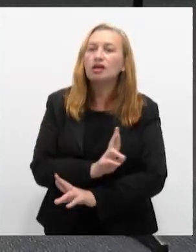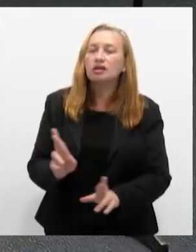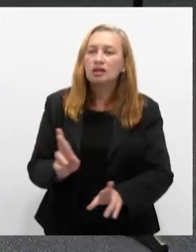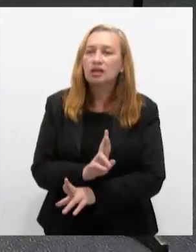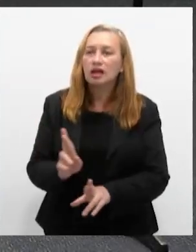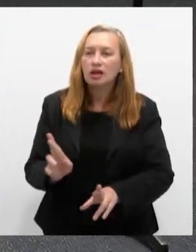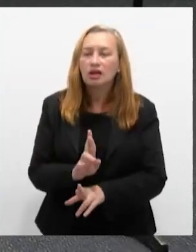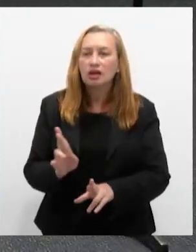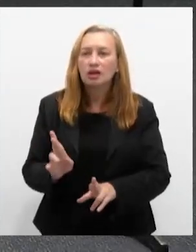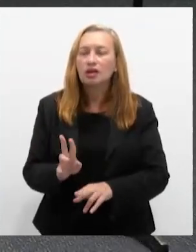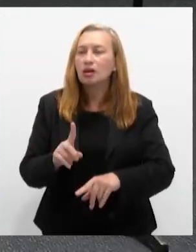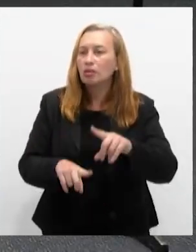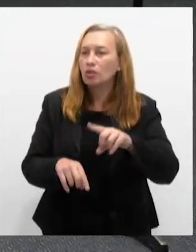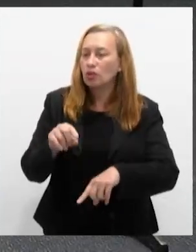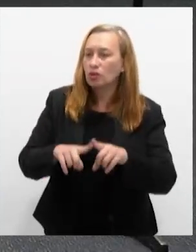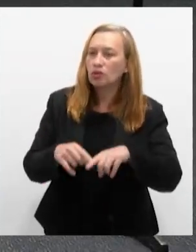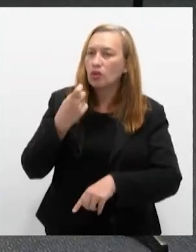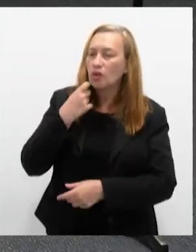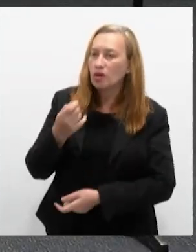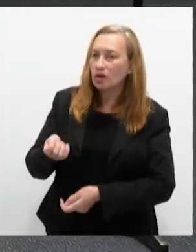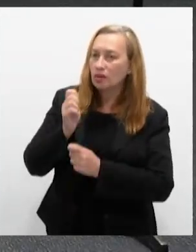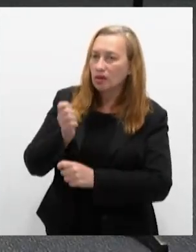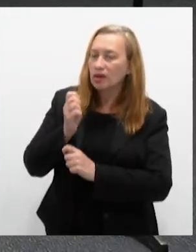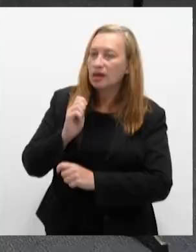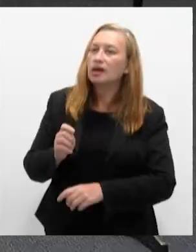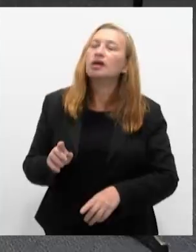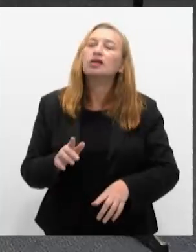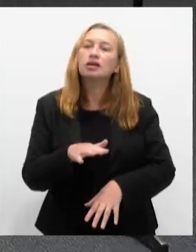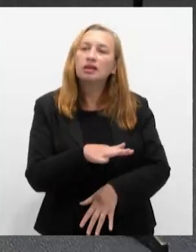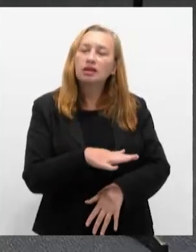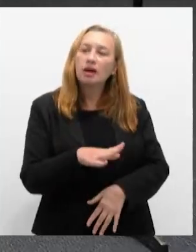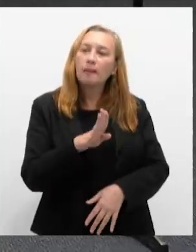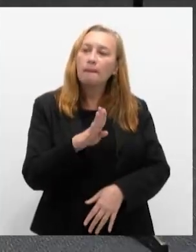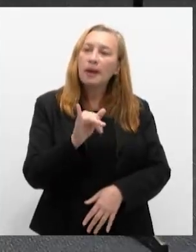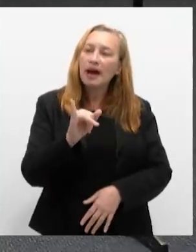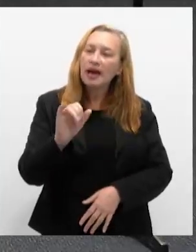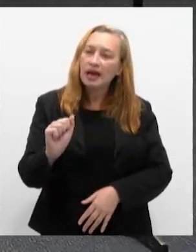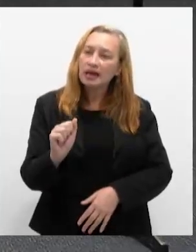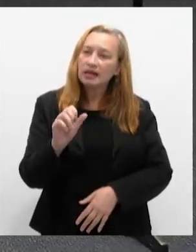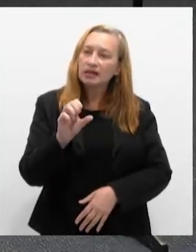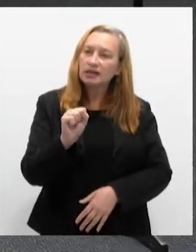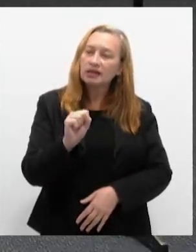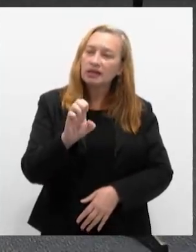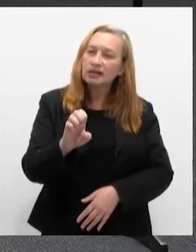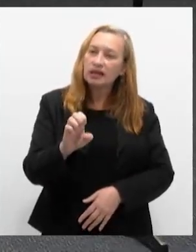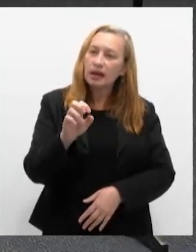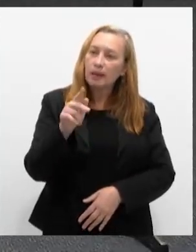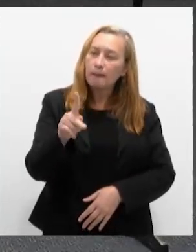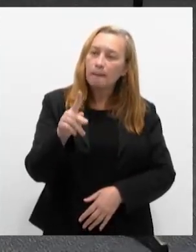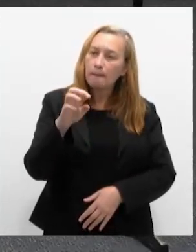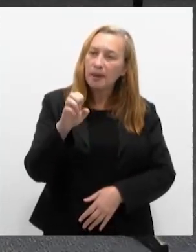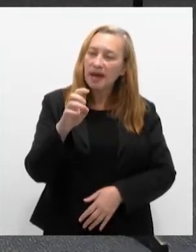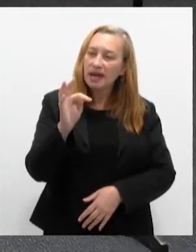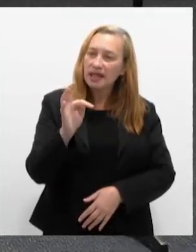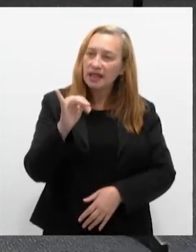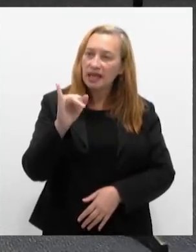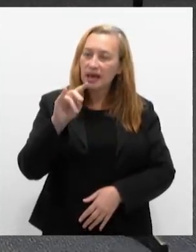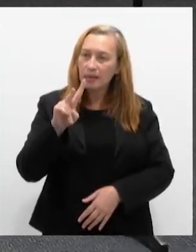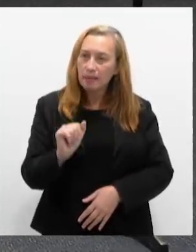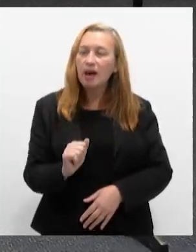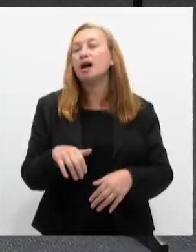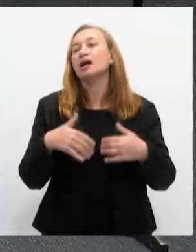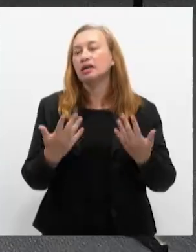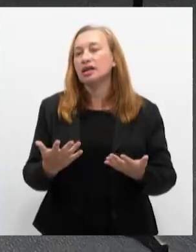para pescadores, quer da Baía de Sepetiba e esse final de semana na região dos lagos. Então, a FIPERJ tem apoiado